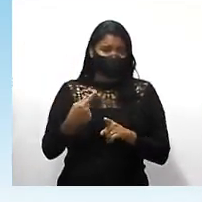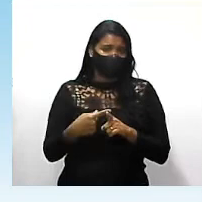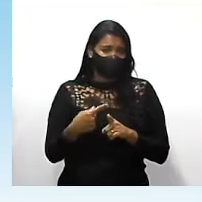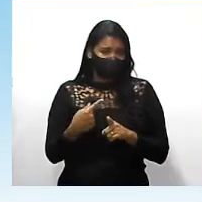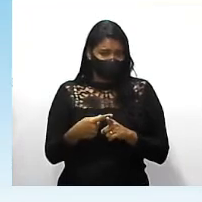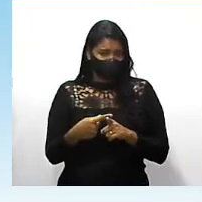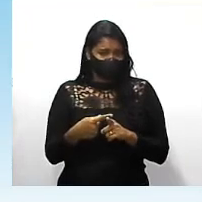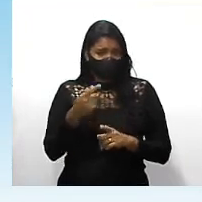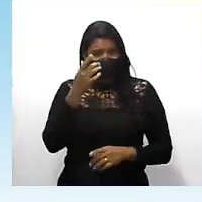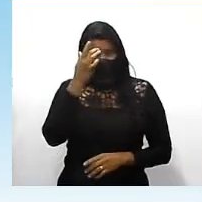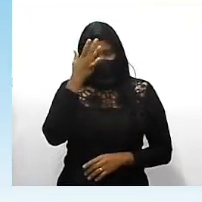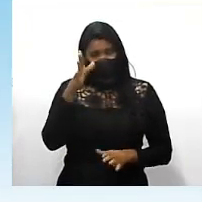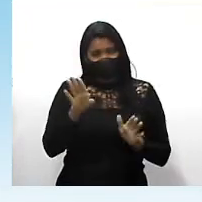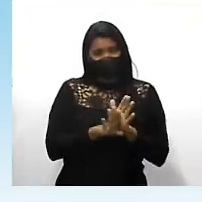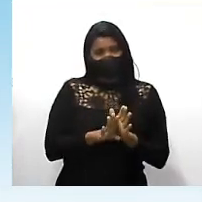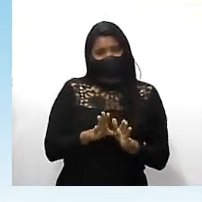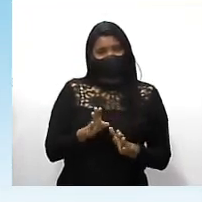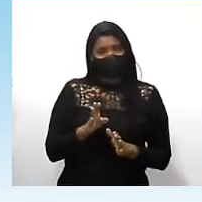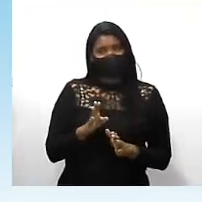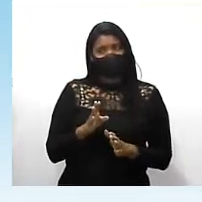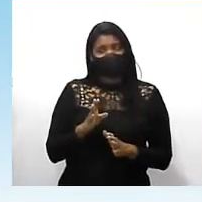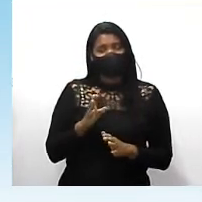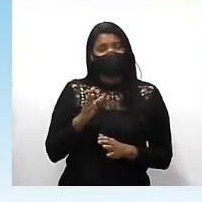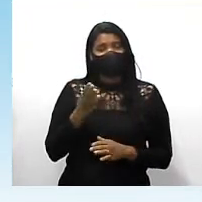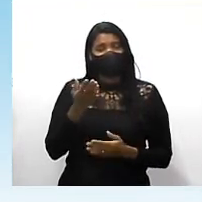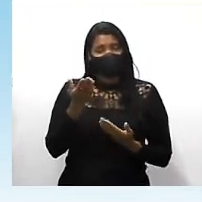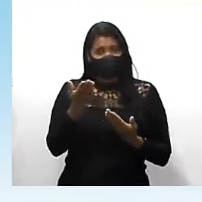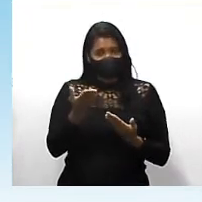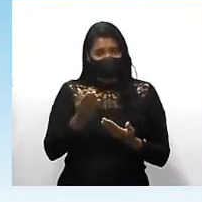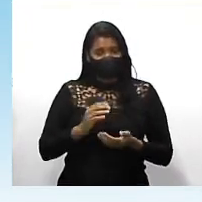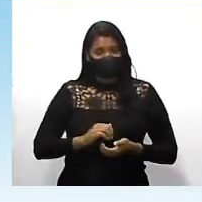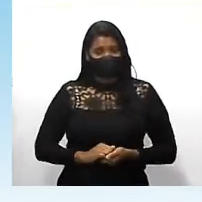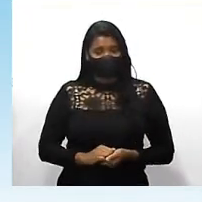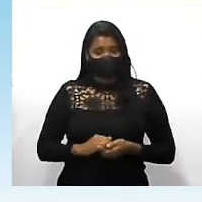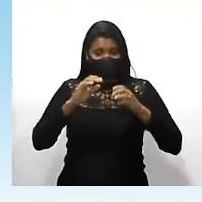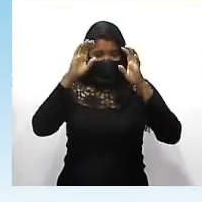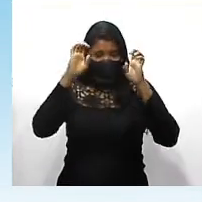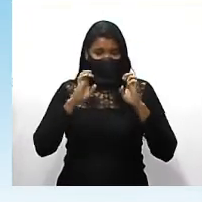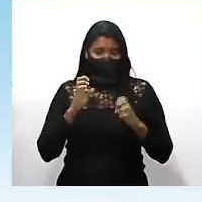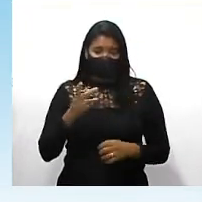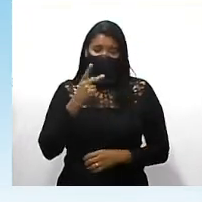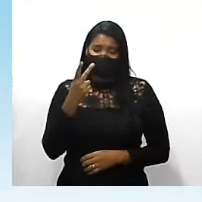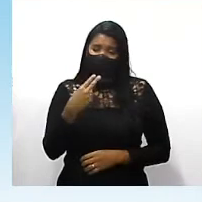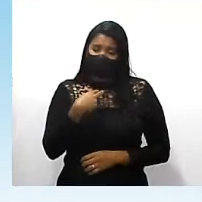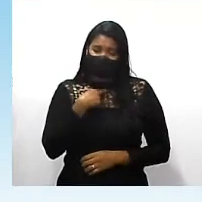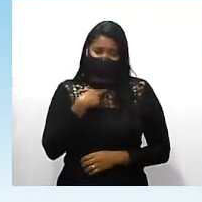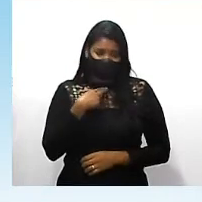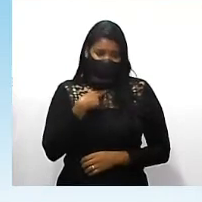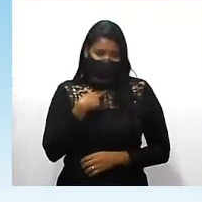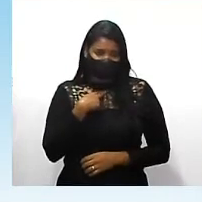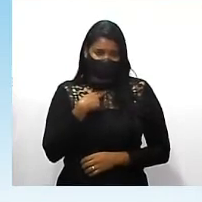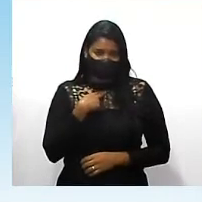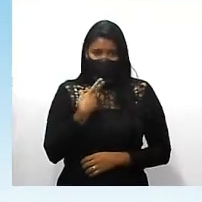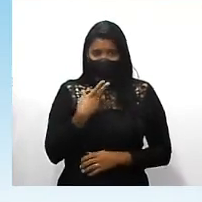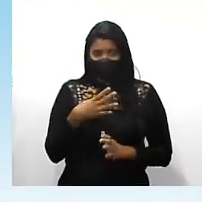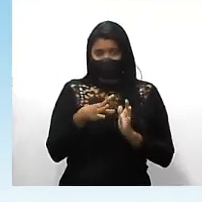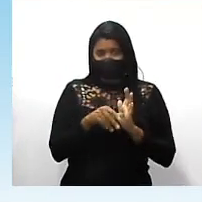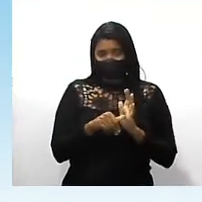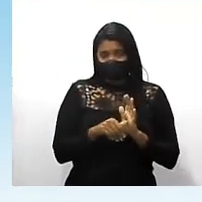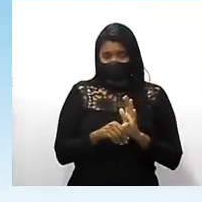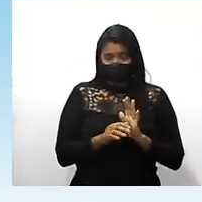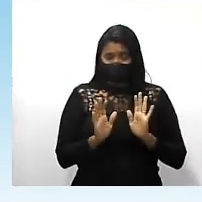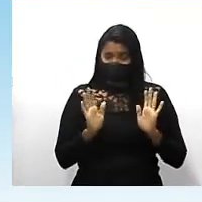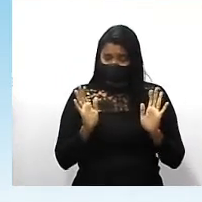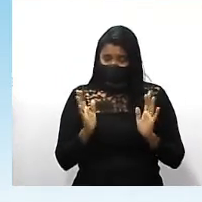muito fácil eu chegar para você aqui e dizer assim, olha, a ética me diz que eu não posso roubar. Ó, isso é